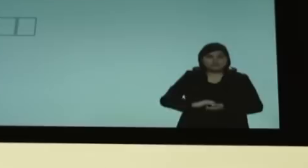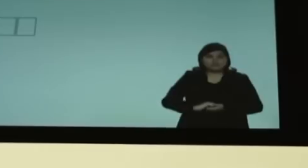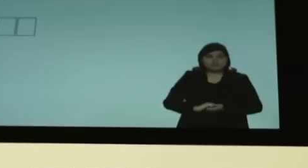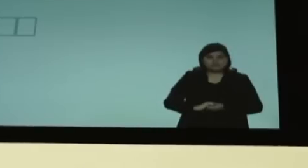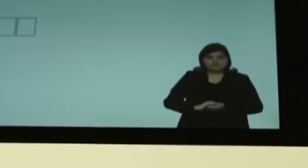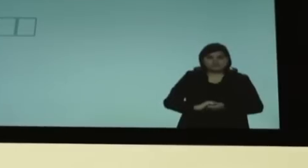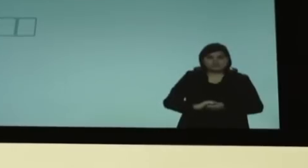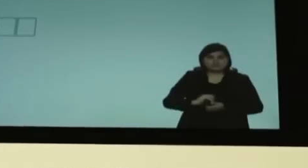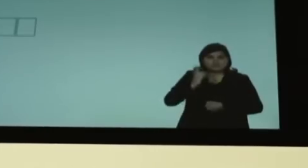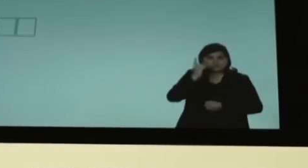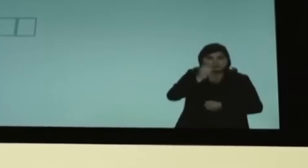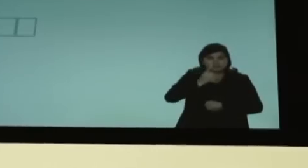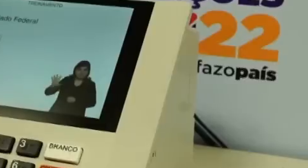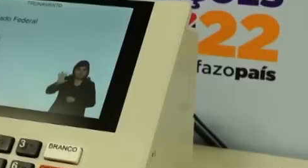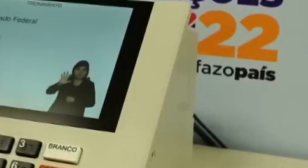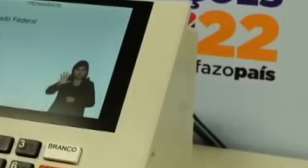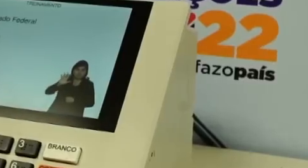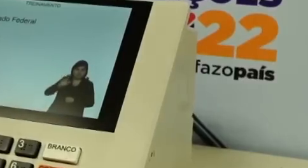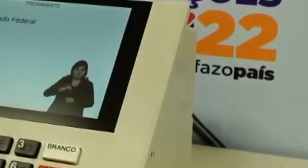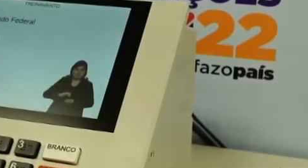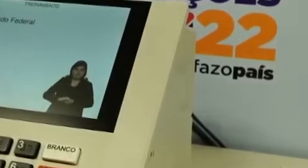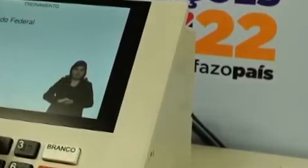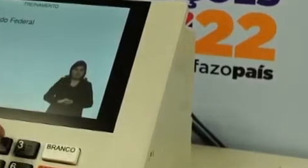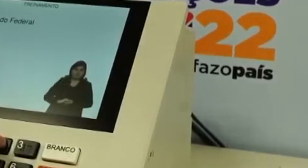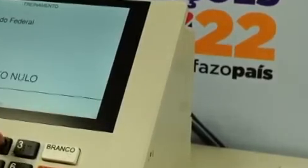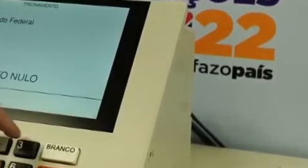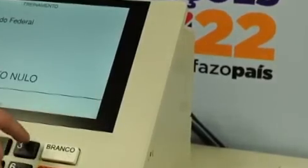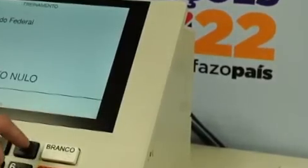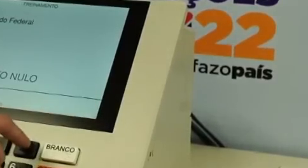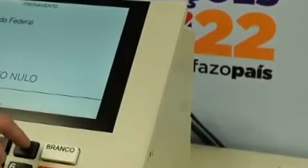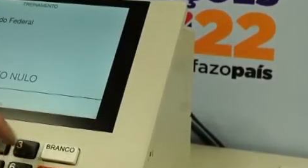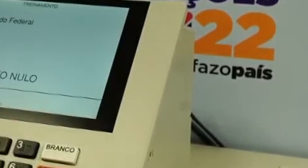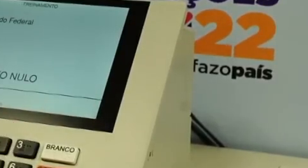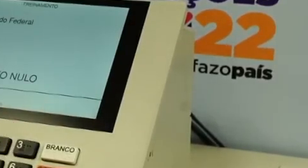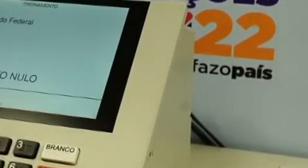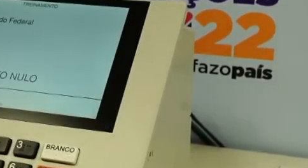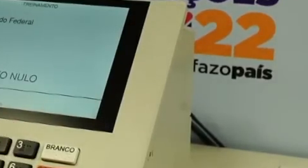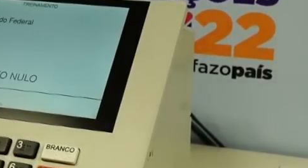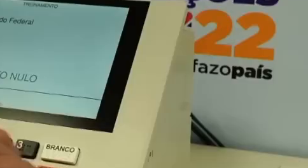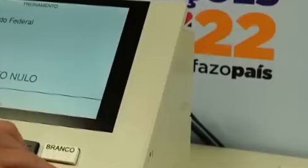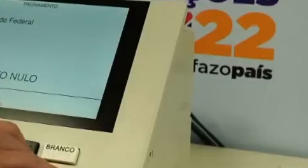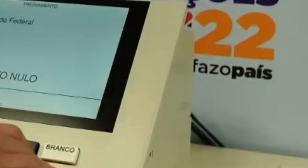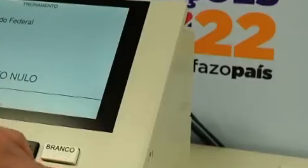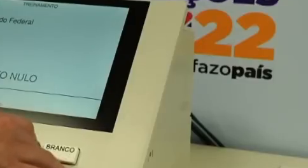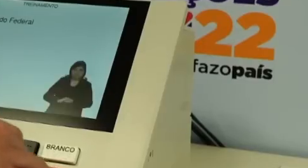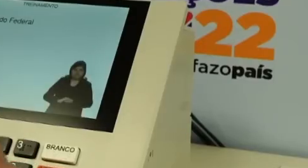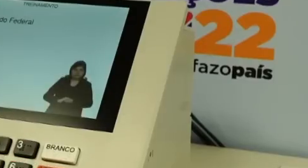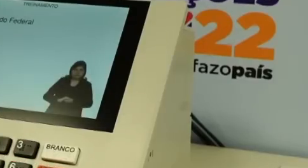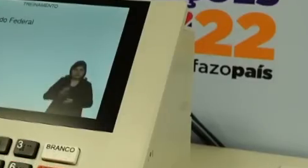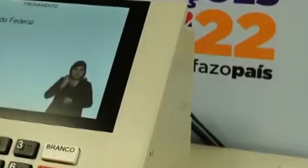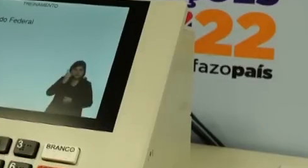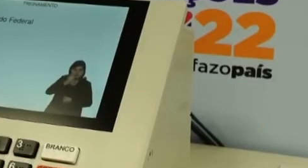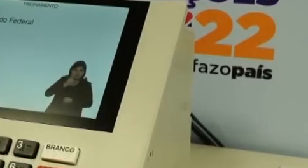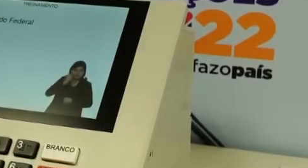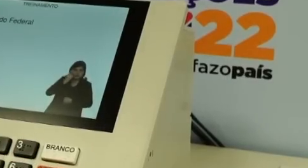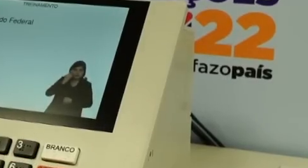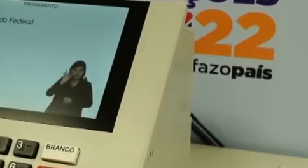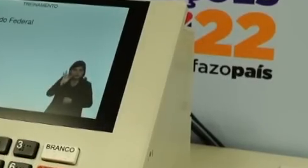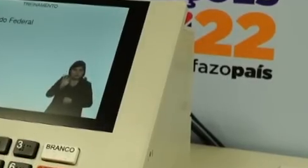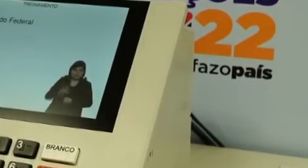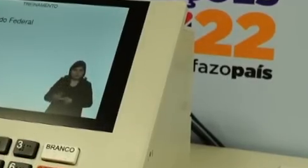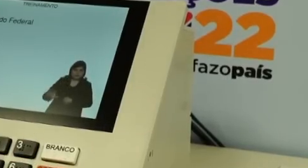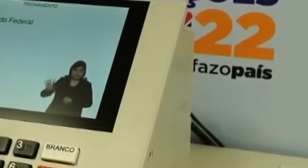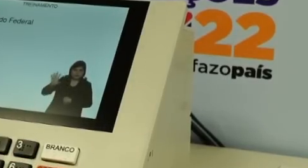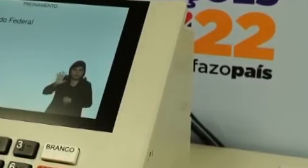concorrendo e são eleitores acima de qualquer coisa. E podem ali tentar, eles não podem